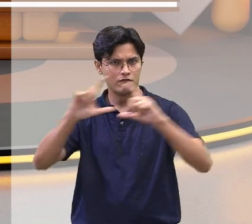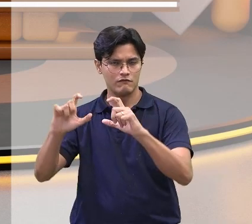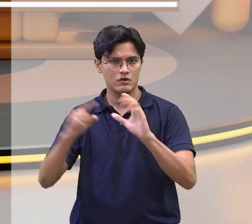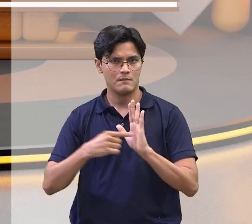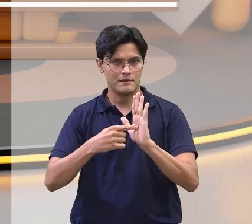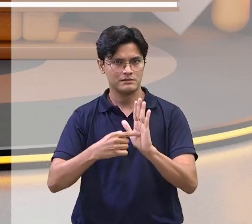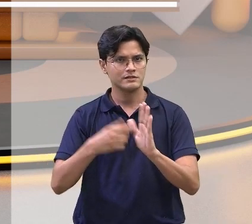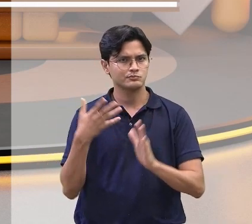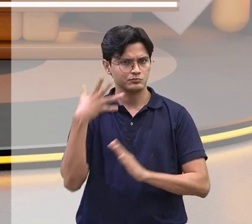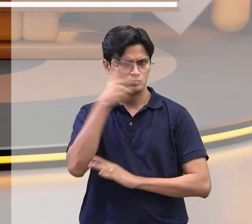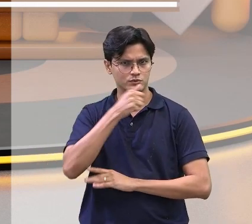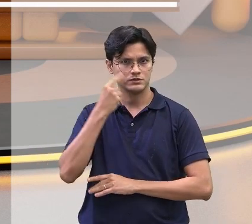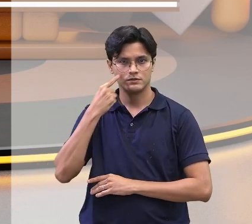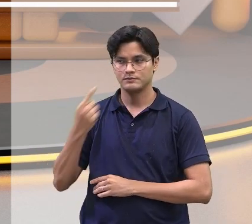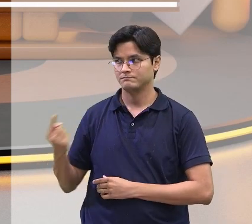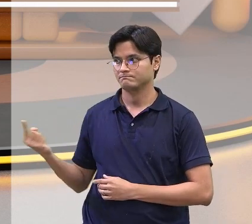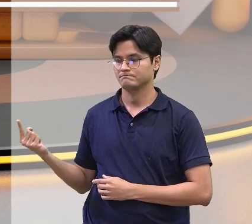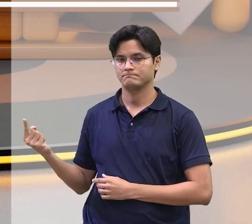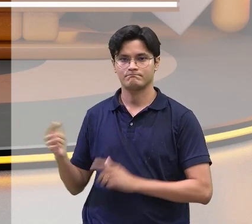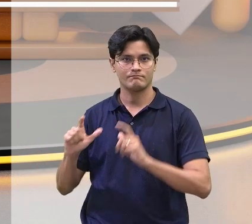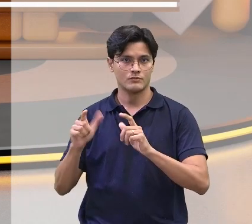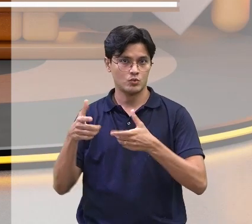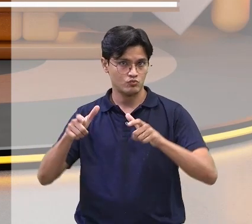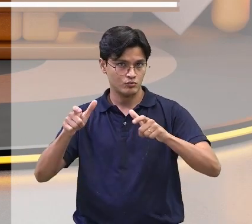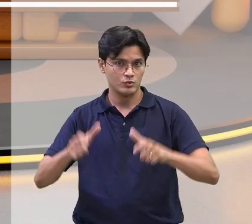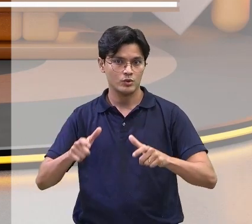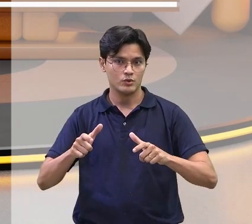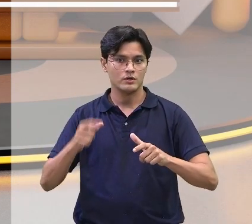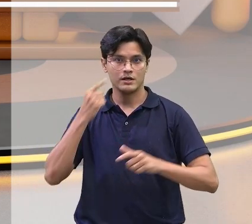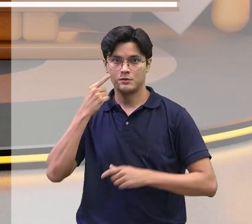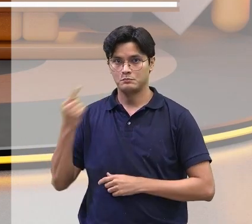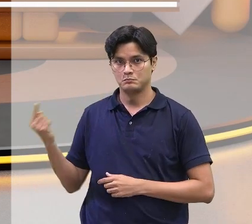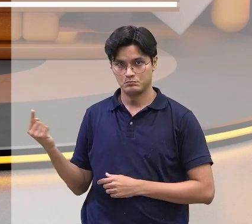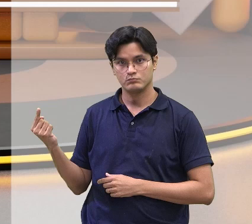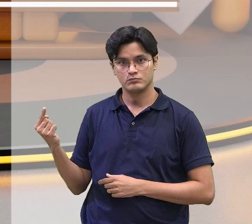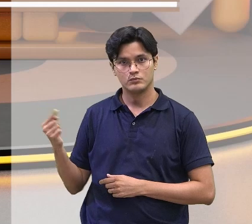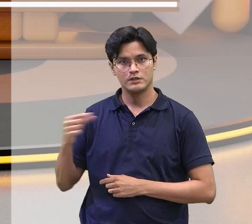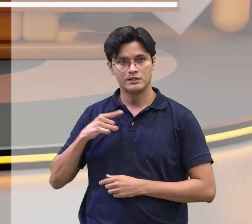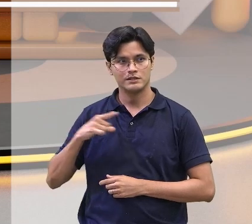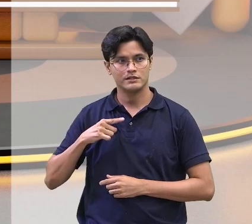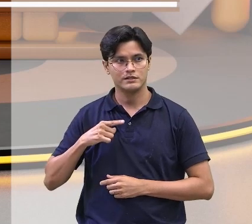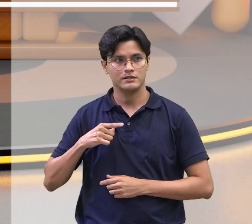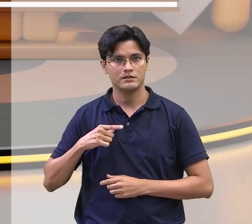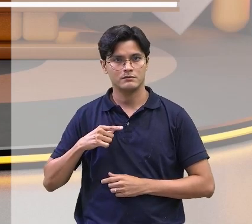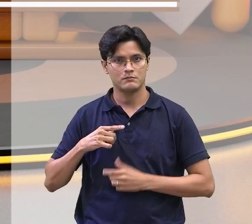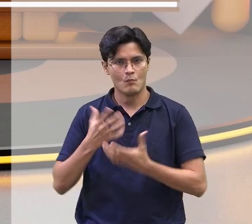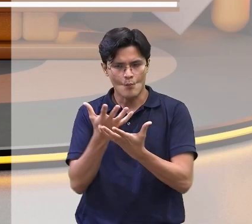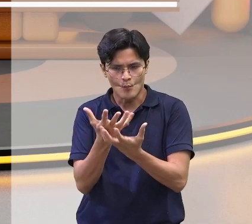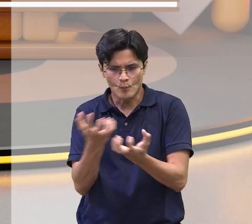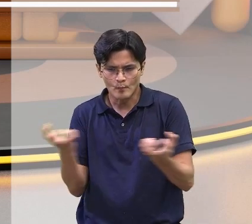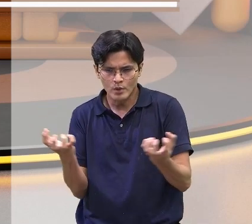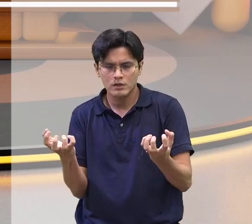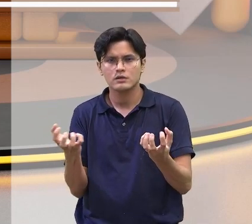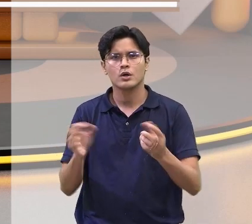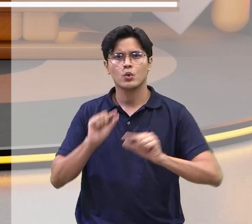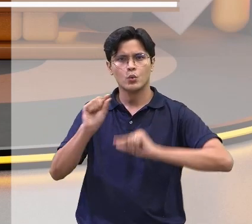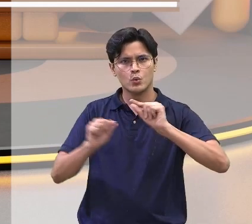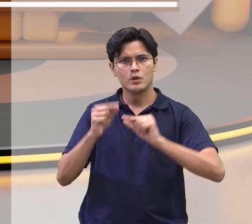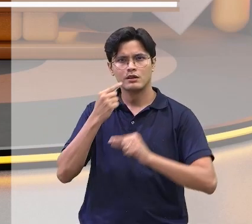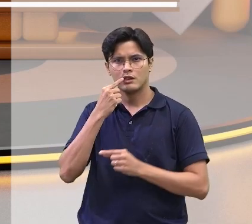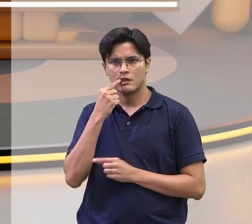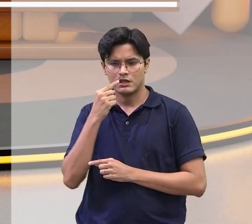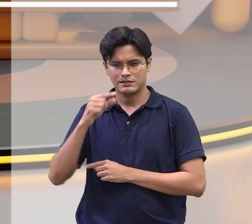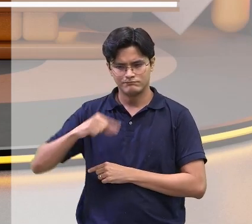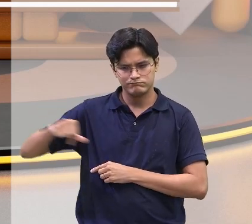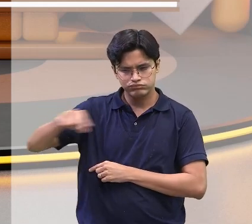as fotos desse local. É um local, já diz o nome, salar, é formado principalmente pelo excesso de